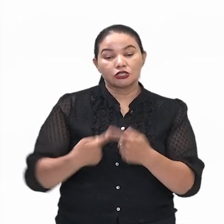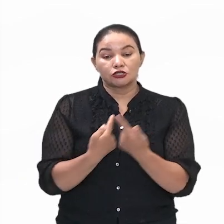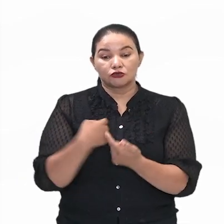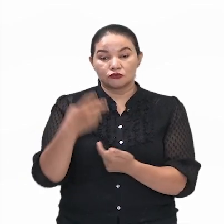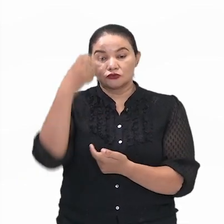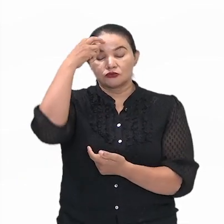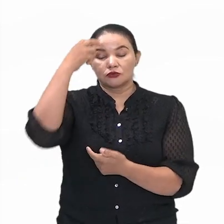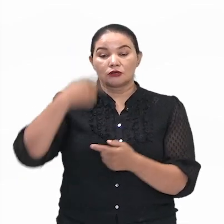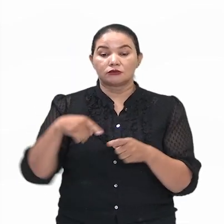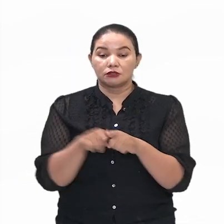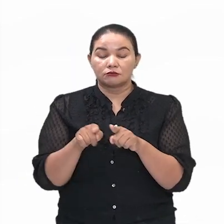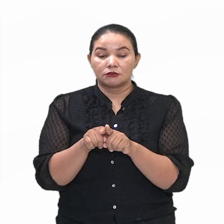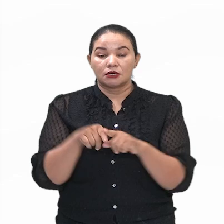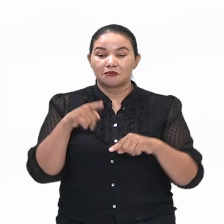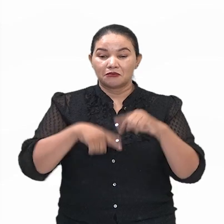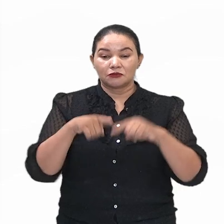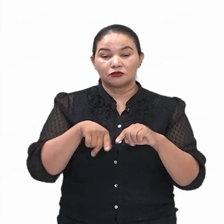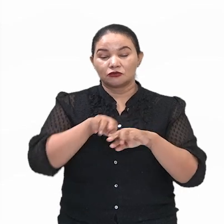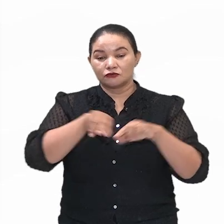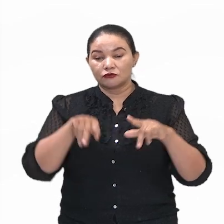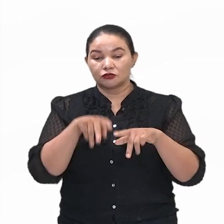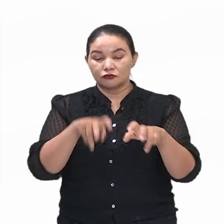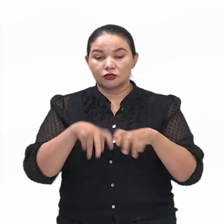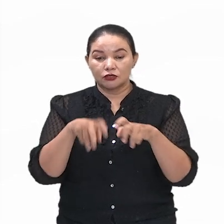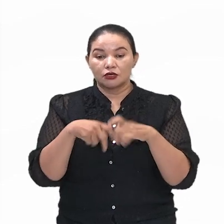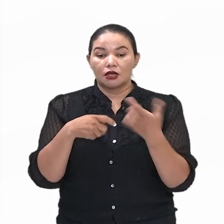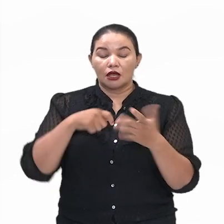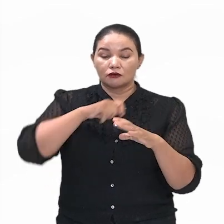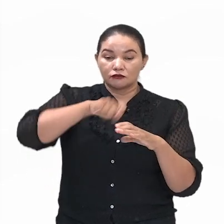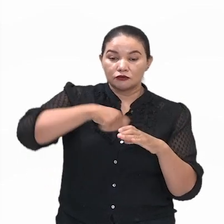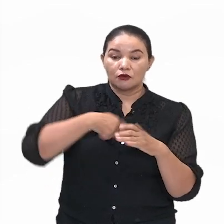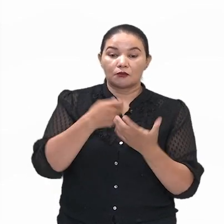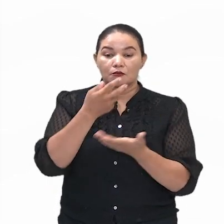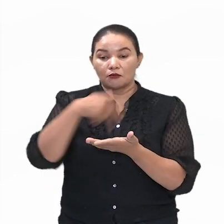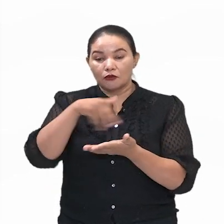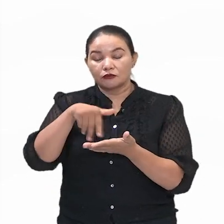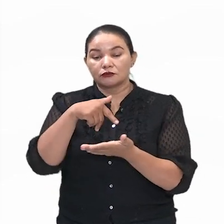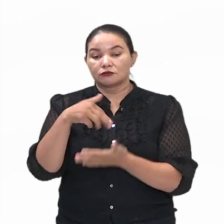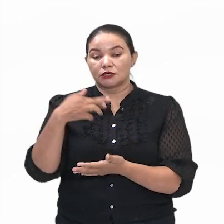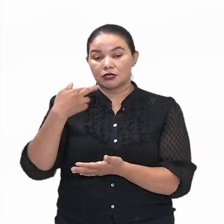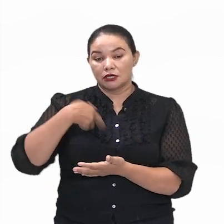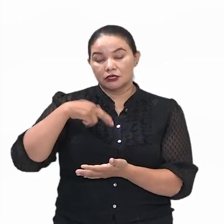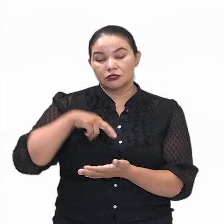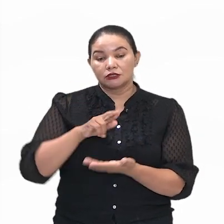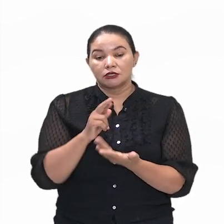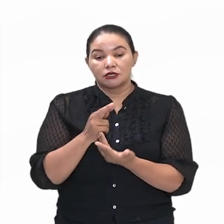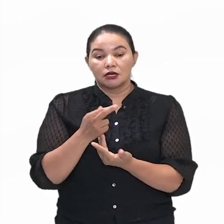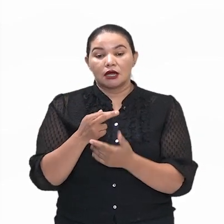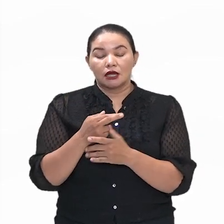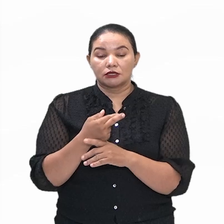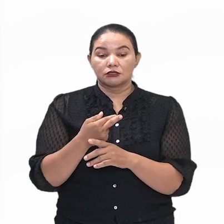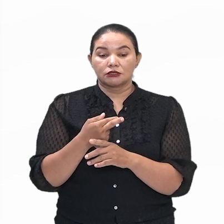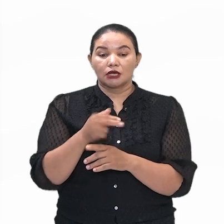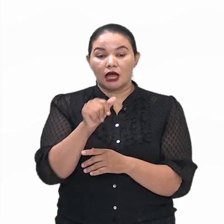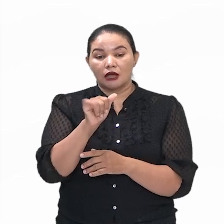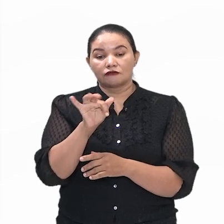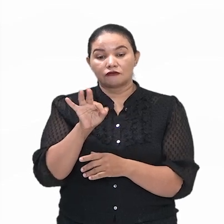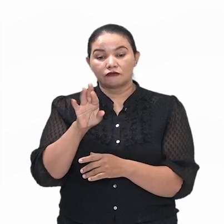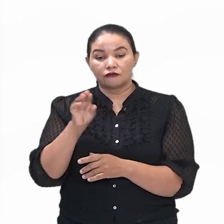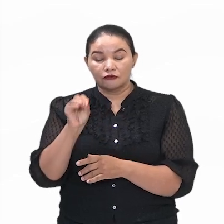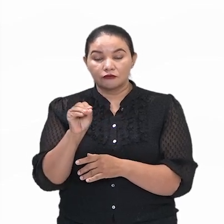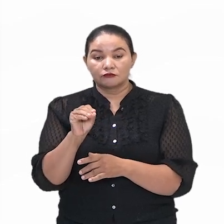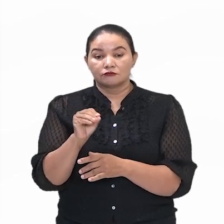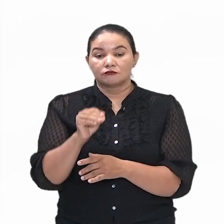práticas agrícolas, nós vamos observar, com tradições culinárias, música e religiões afro-brasileiras. Então,